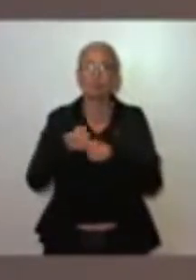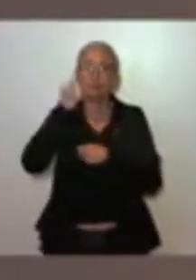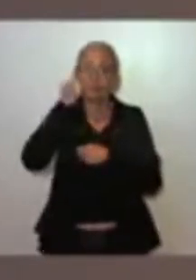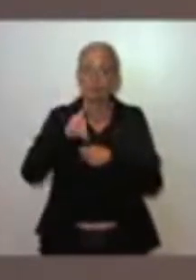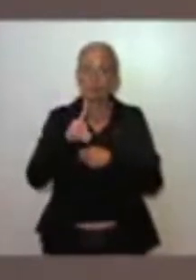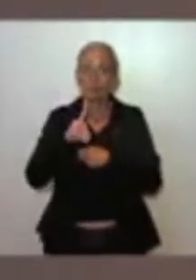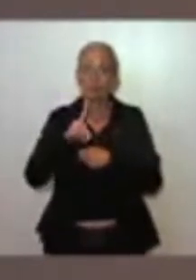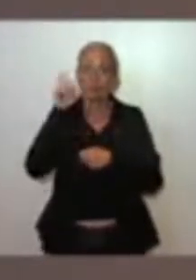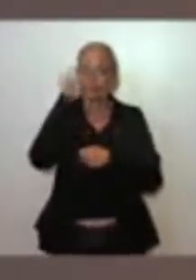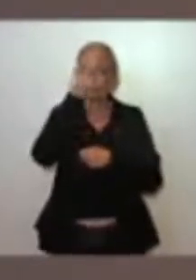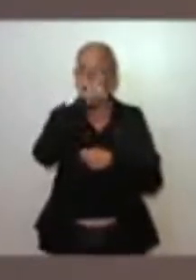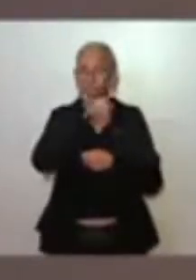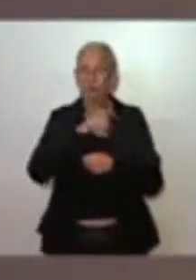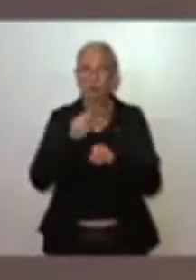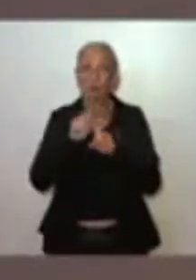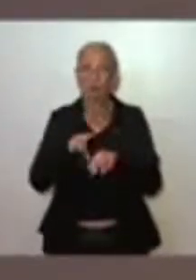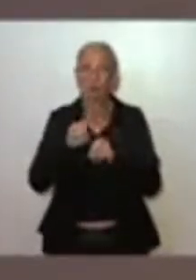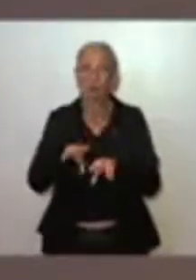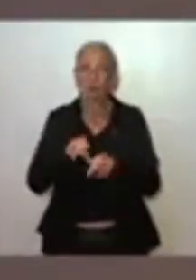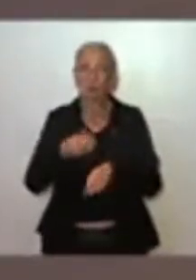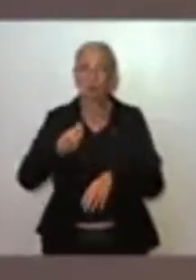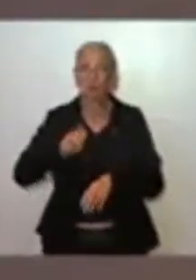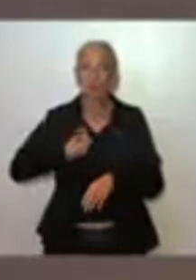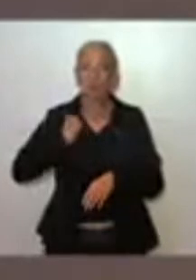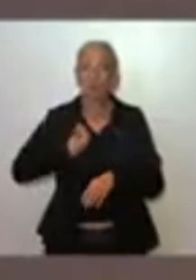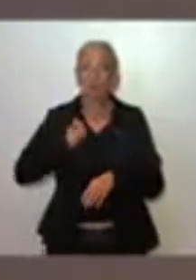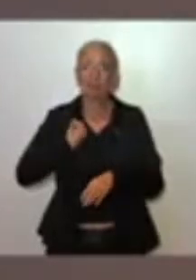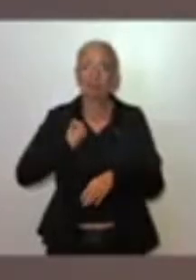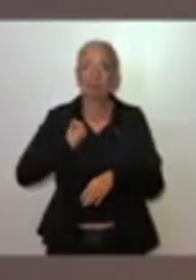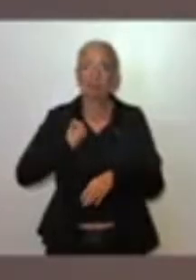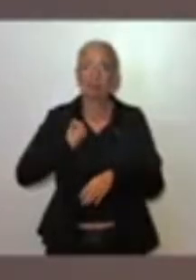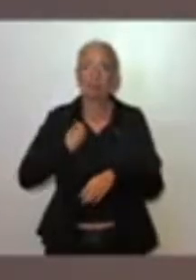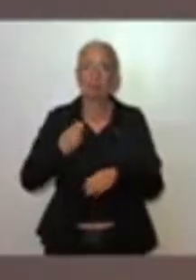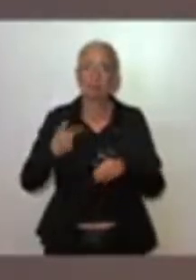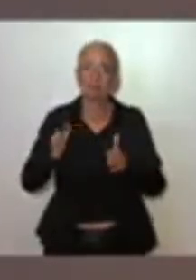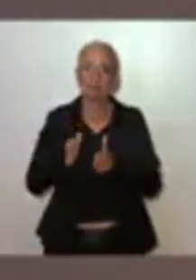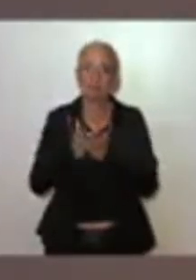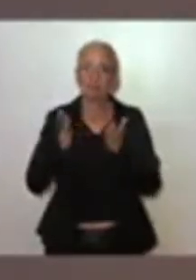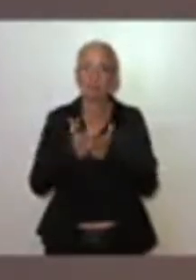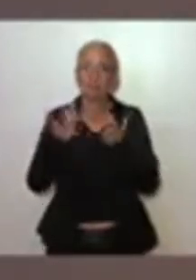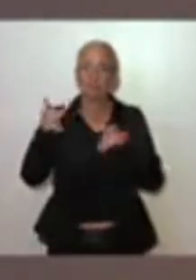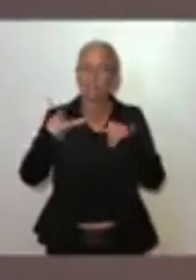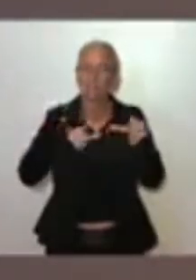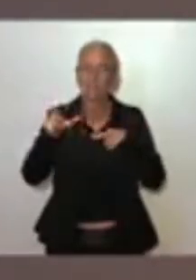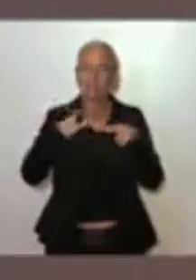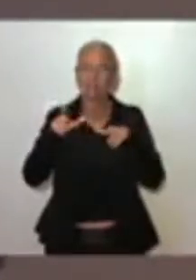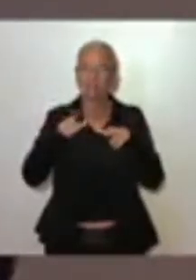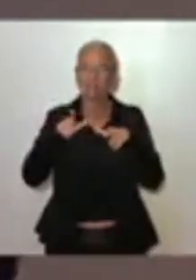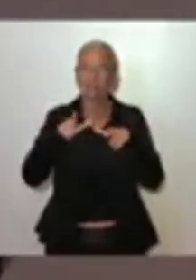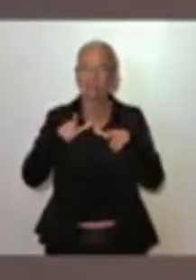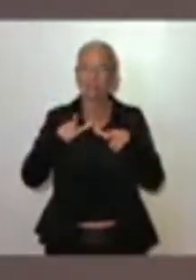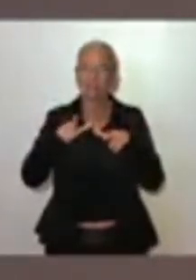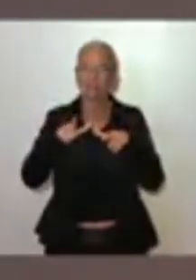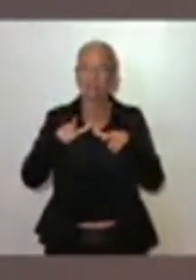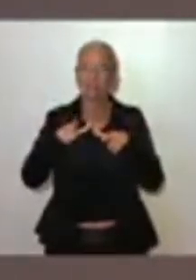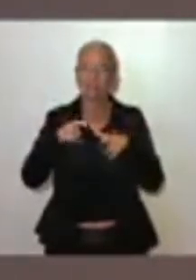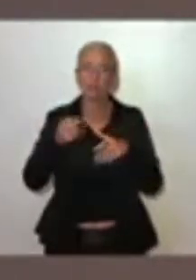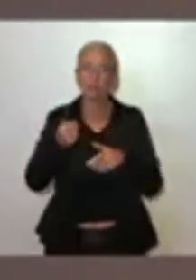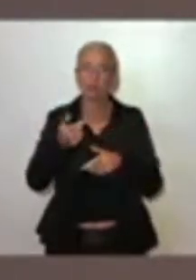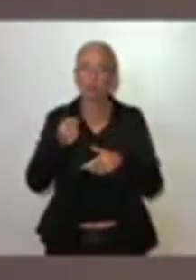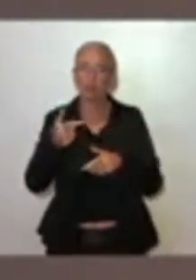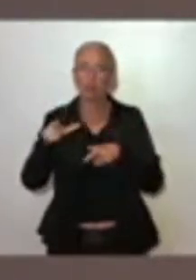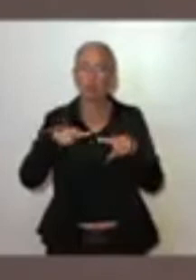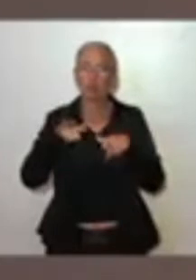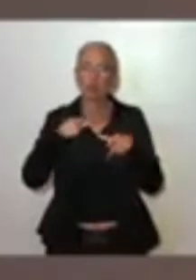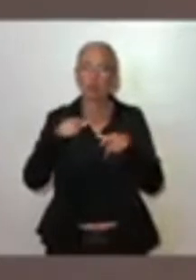educação produz vidas menos iluminados trabalhadores menos produtivos e elites